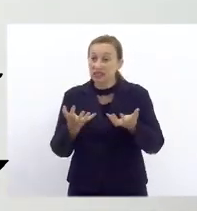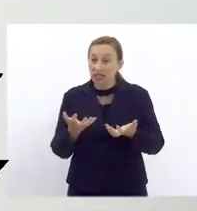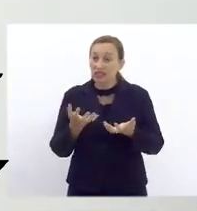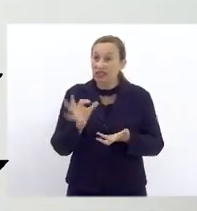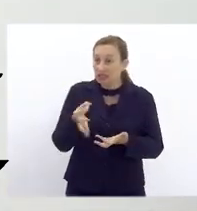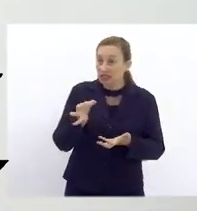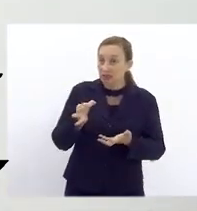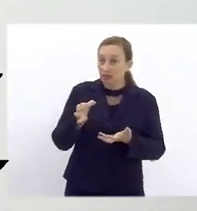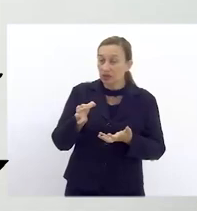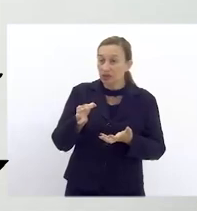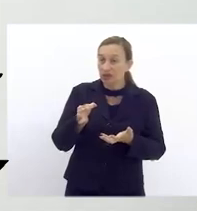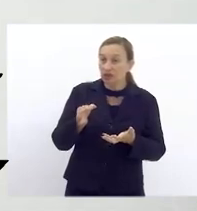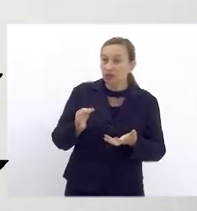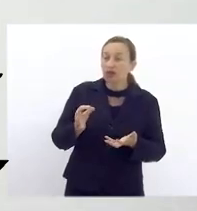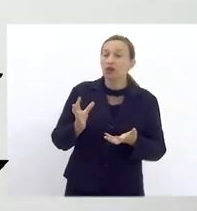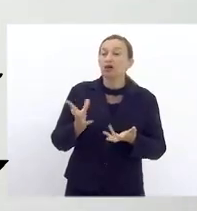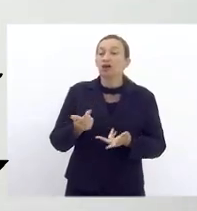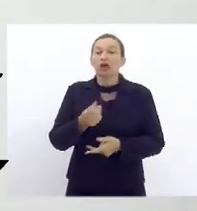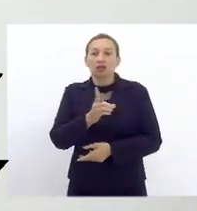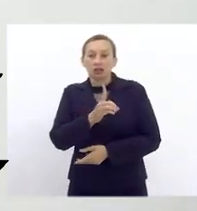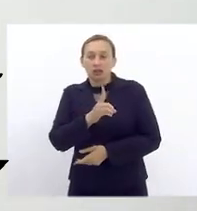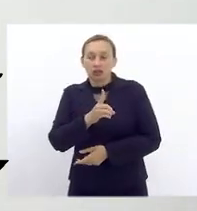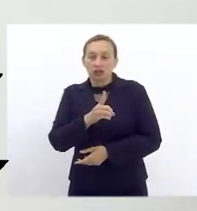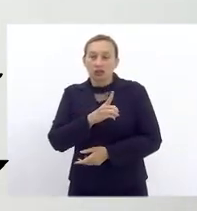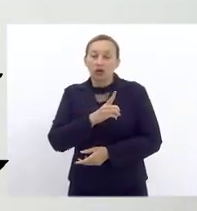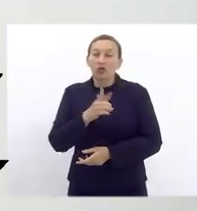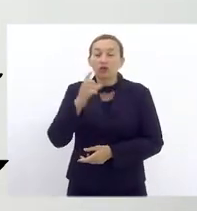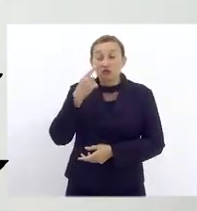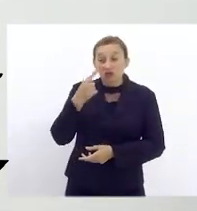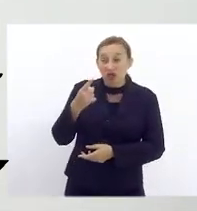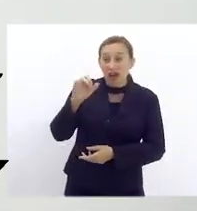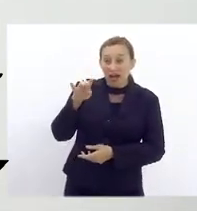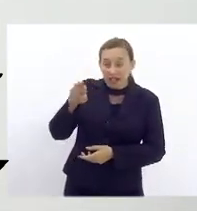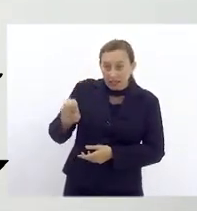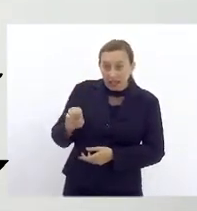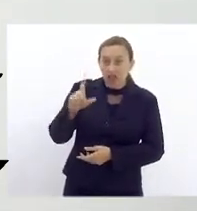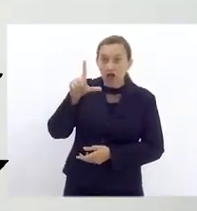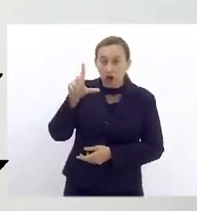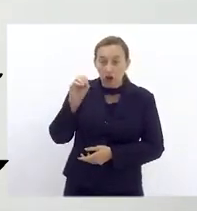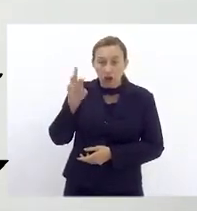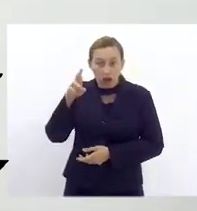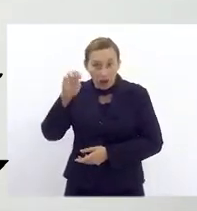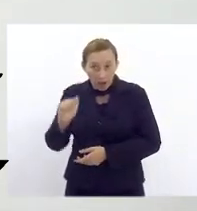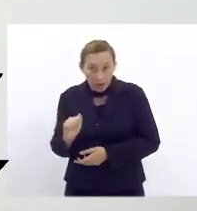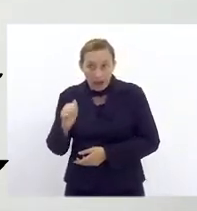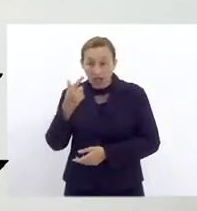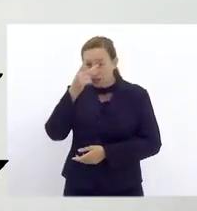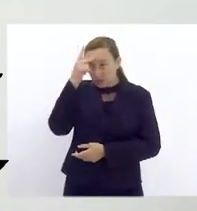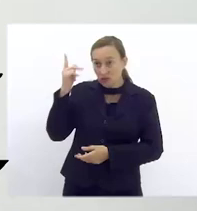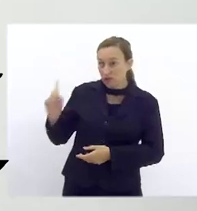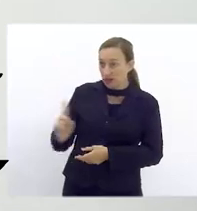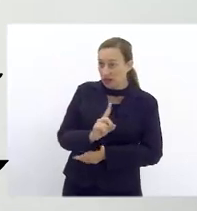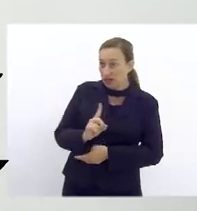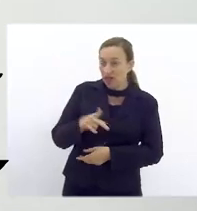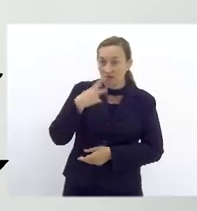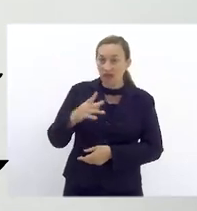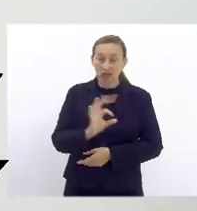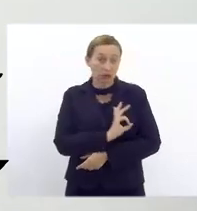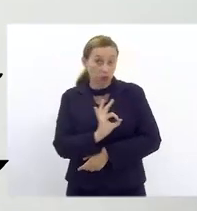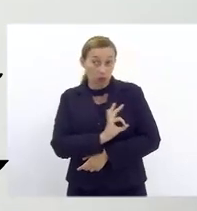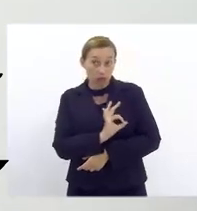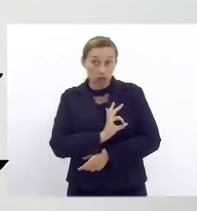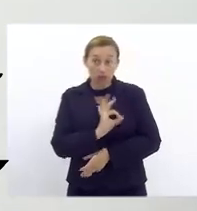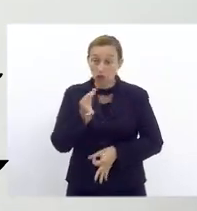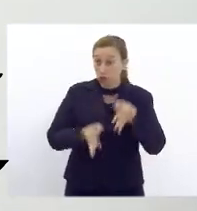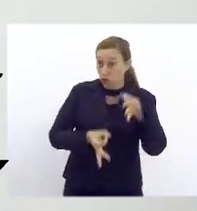a essa delegacia quando a gente escutar Ariane quando a gente escuta Lohana as pessoas vêm aqui e falam que tanto nas polícias quanto